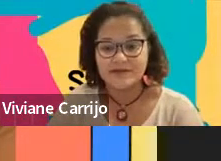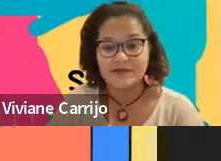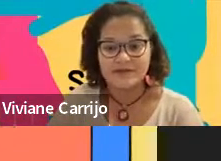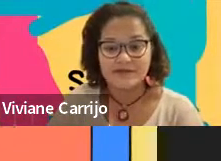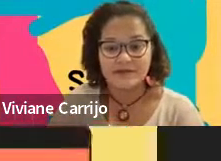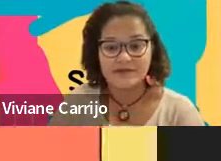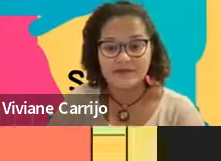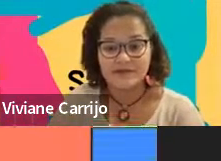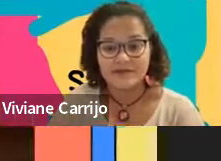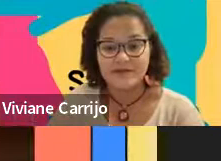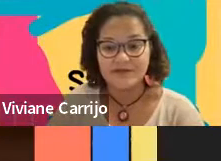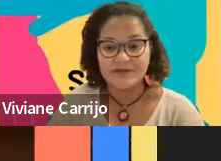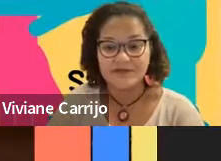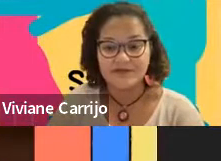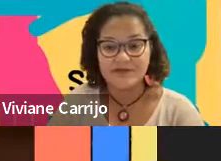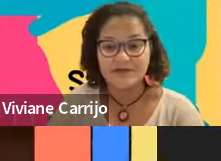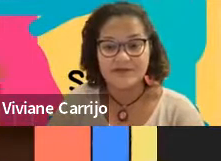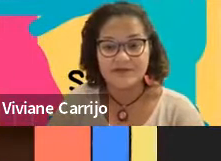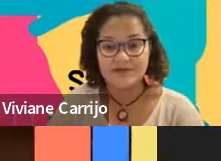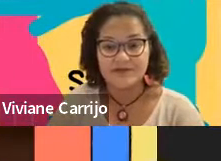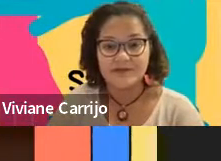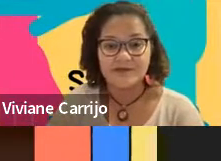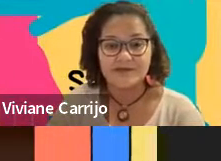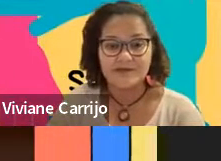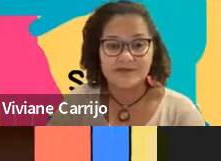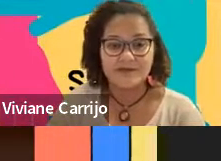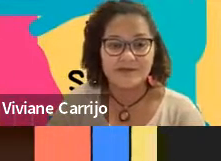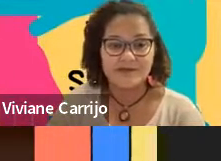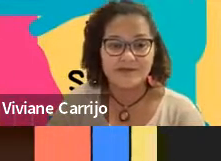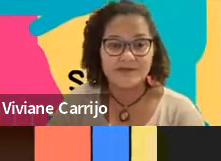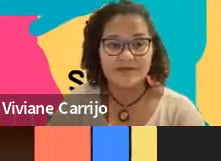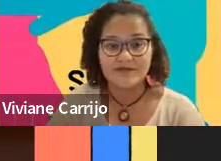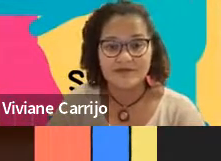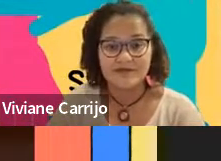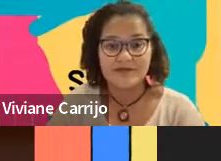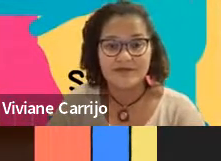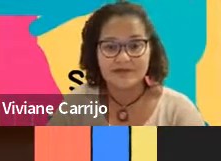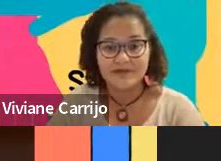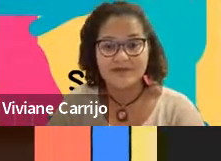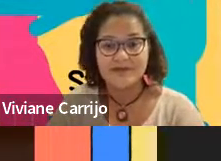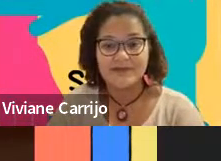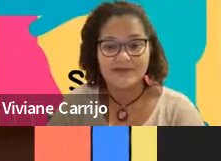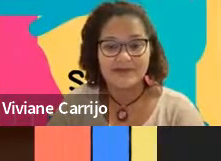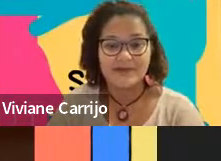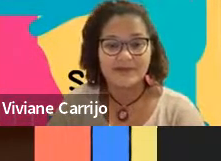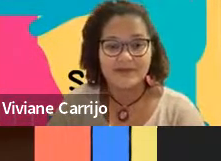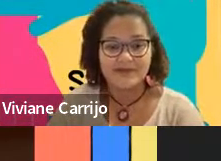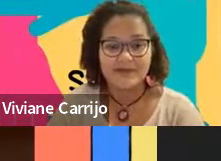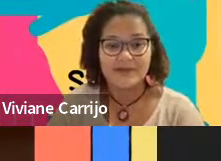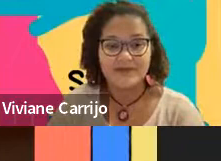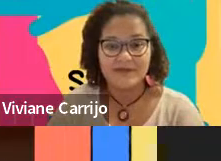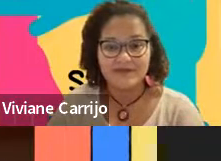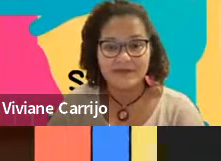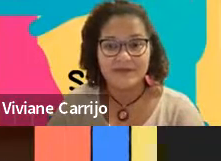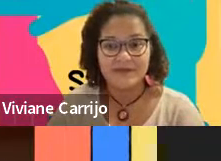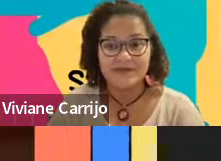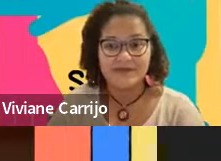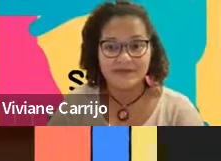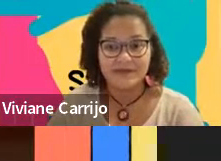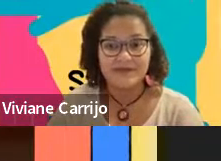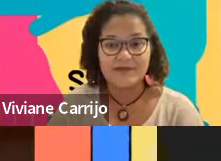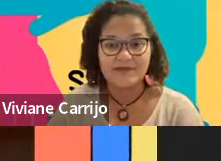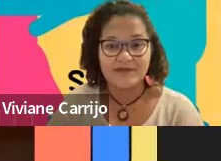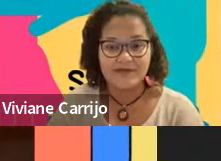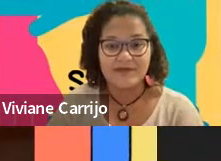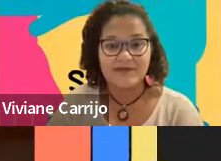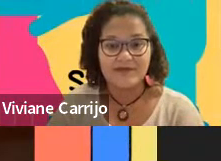guys wrong. O mundo tá em caos e eu também estou. Difícil já em qual caminho, não sei pra onde